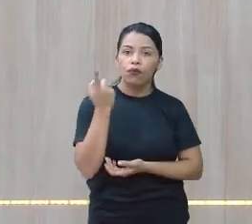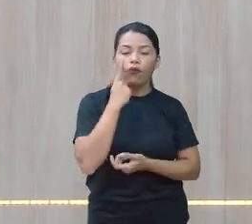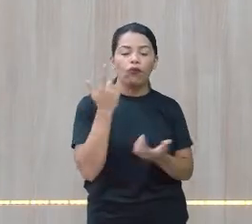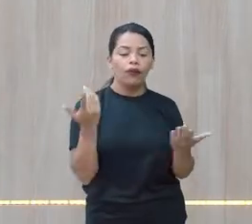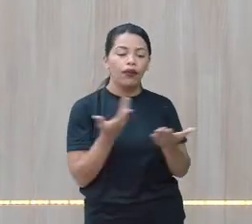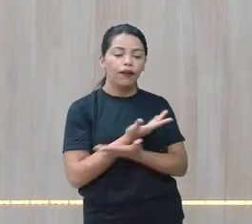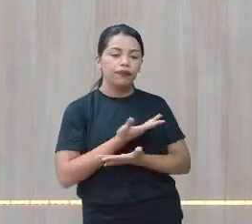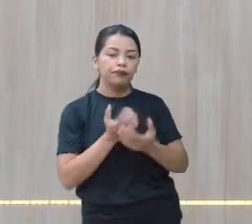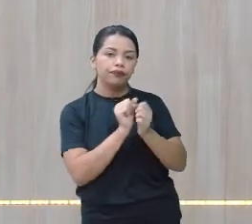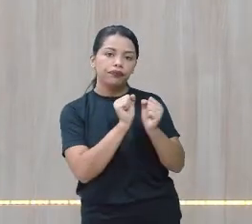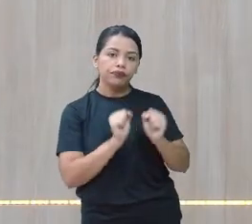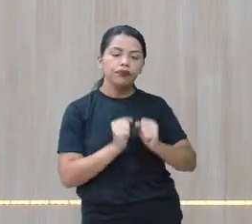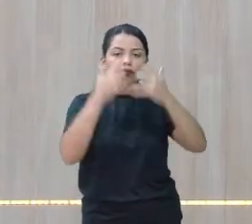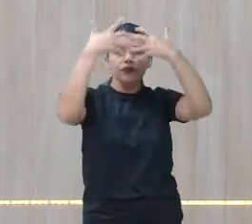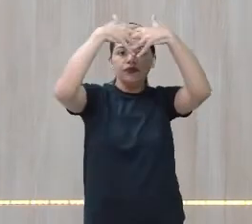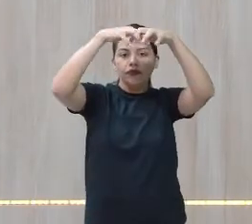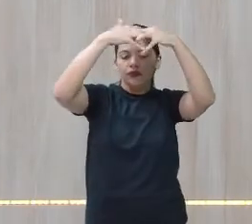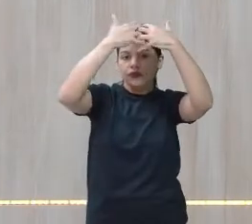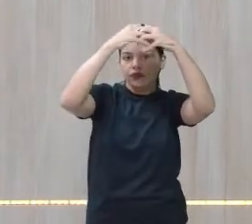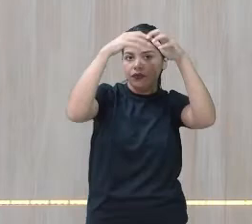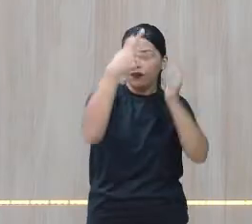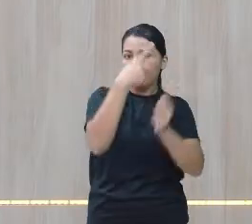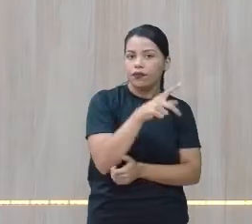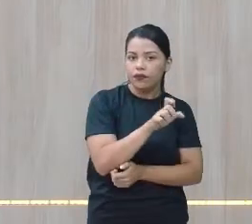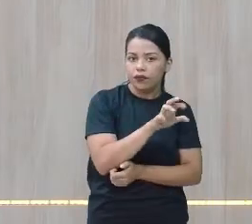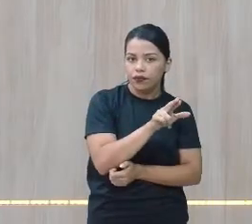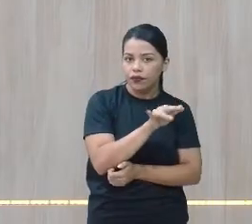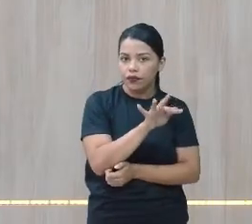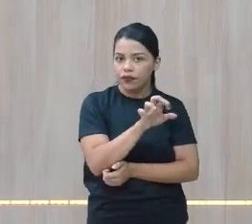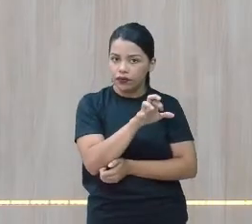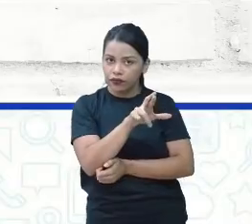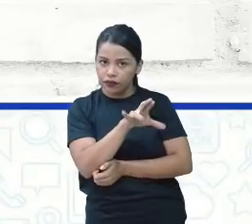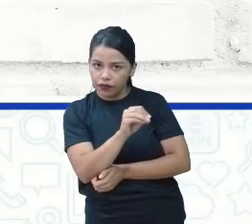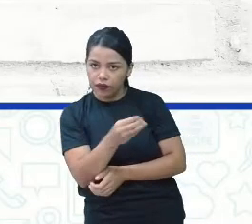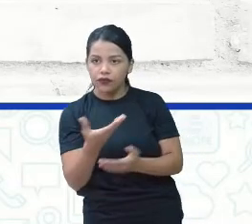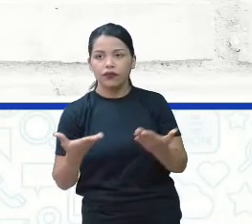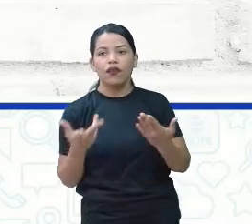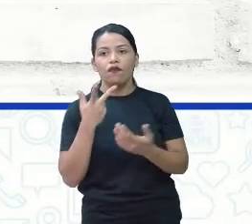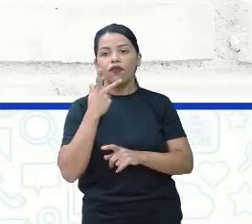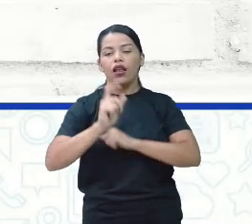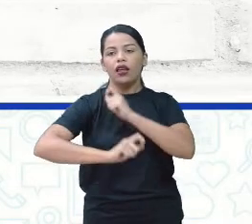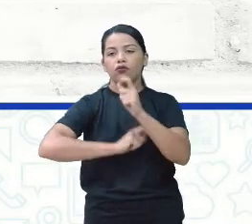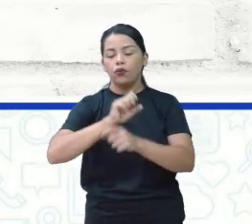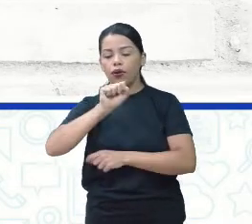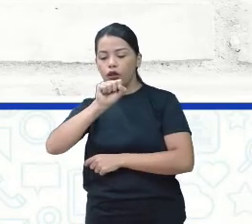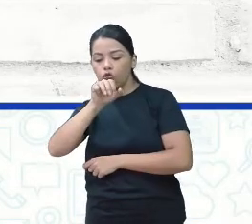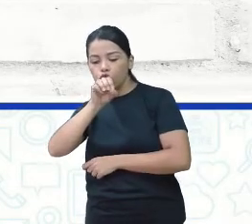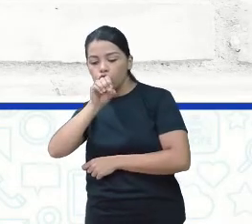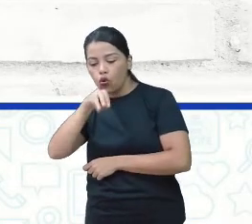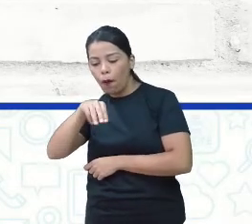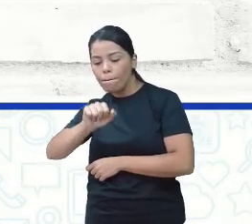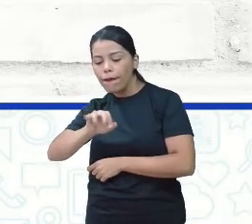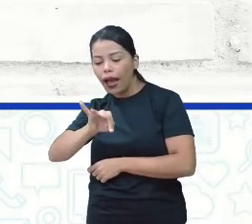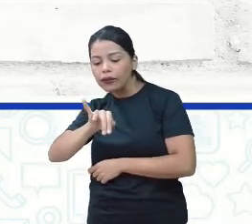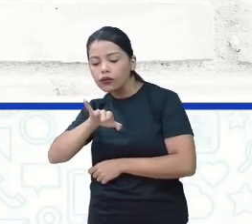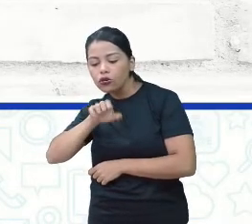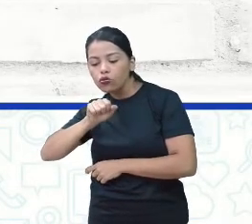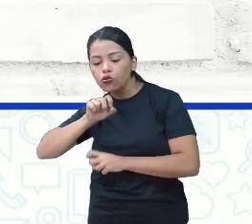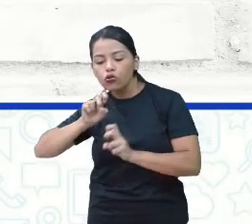periférico, a questão do somático, a gente vai falar um pouquinho aí desse voluntário, aquele que a gente tem o comando, a